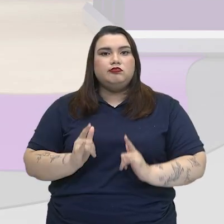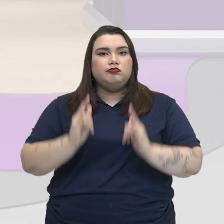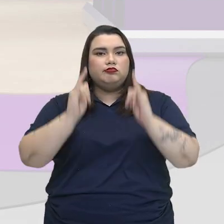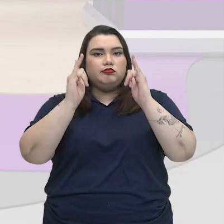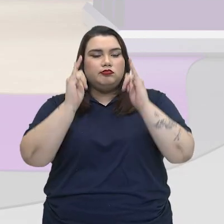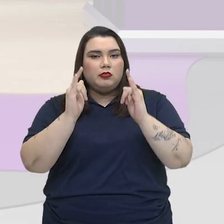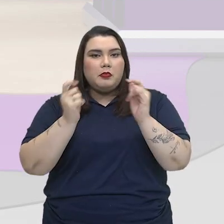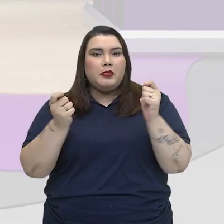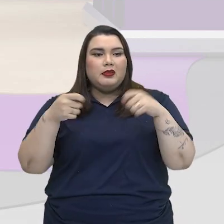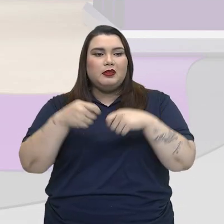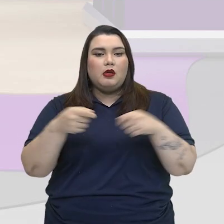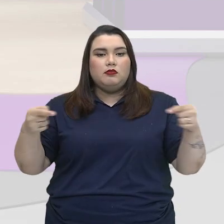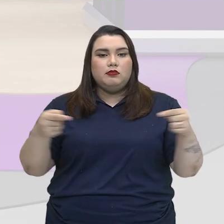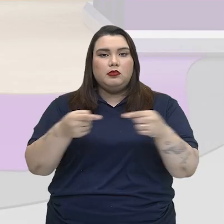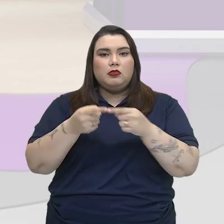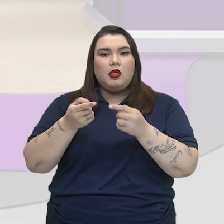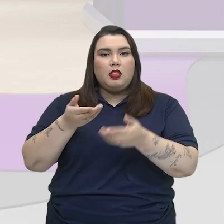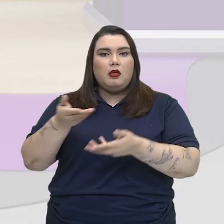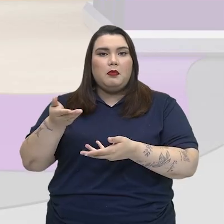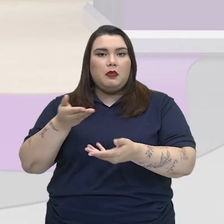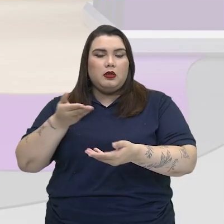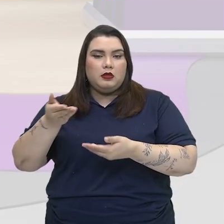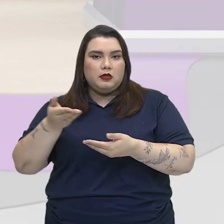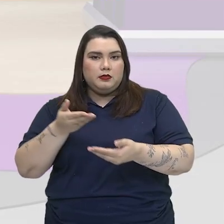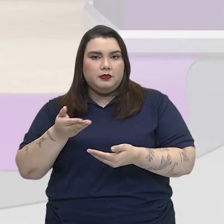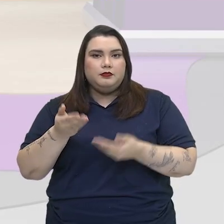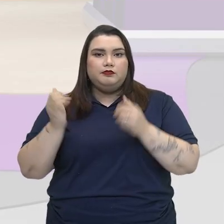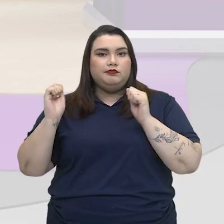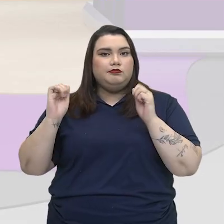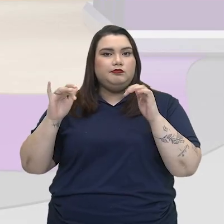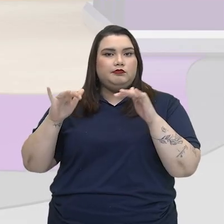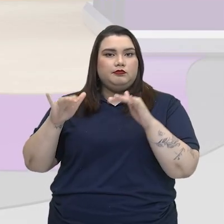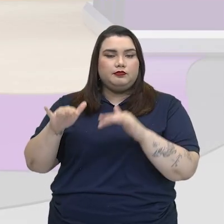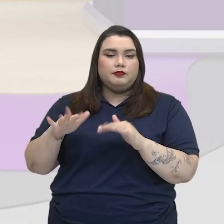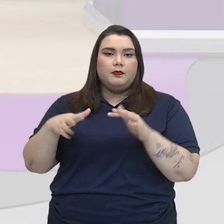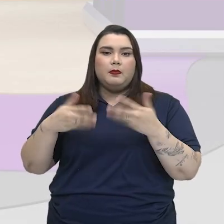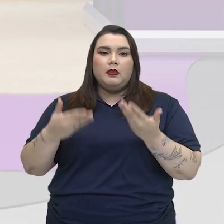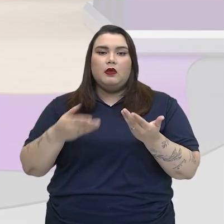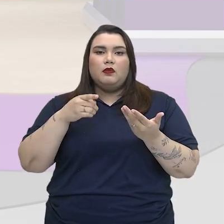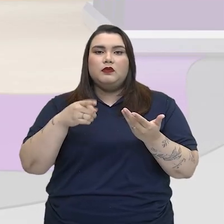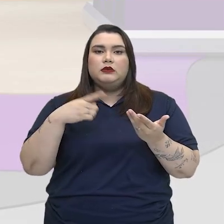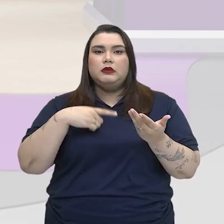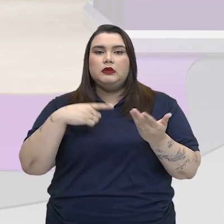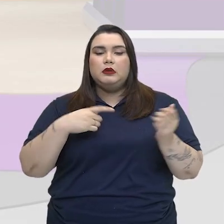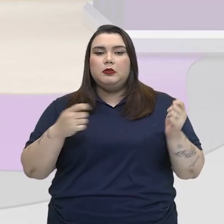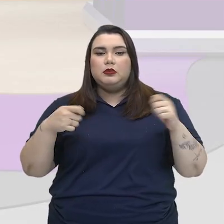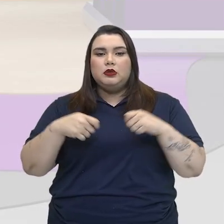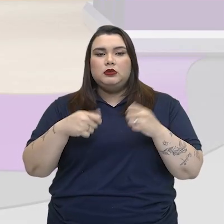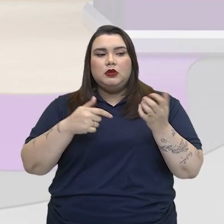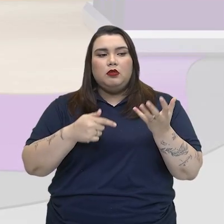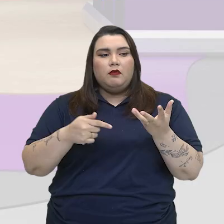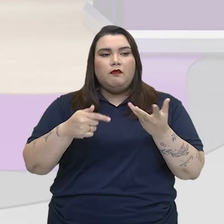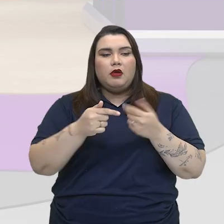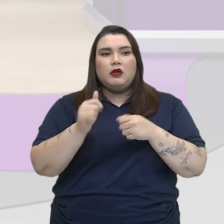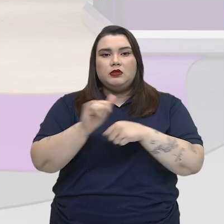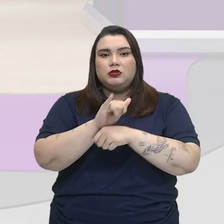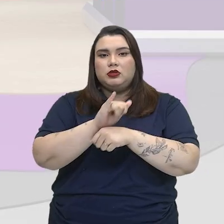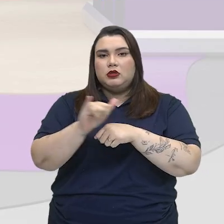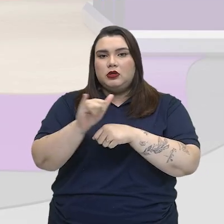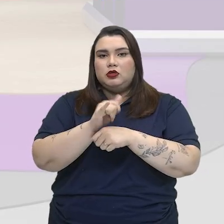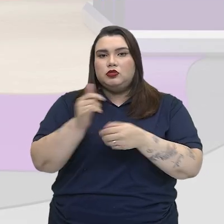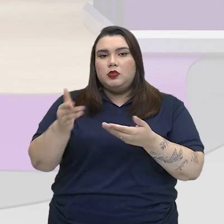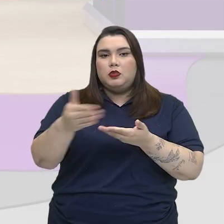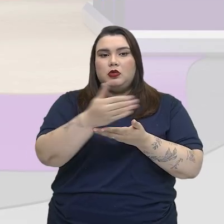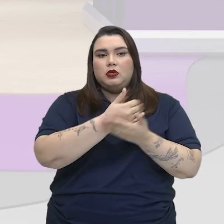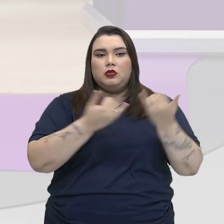vem. Então, todos esses dados, né, você tem maneiras e estratégias de coletá-los. Às vezes,